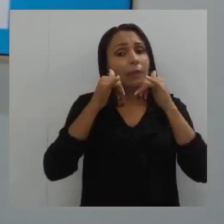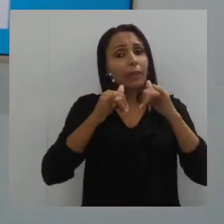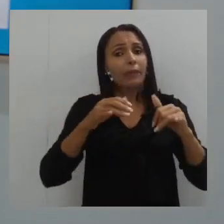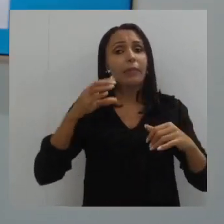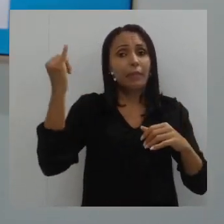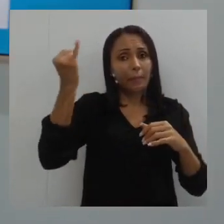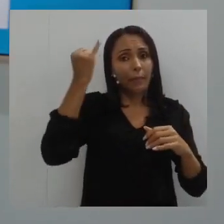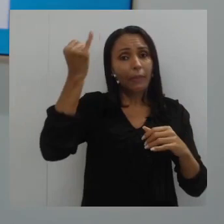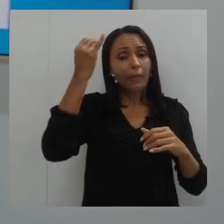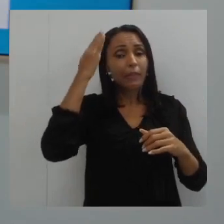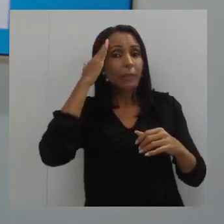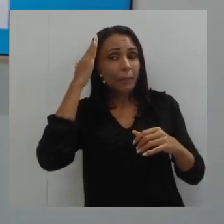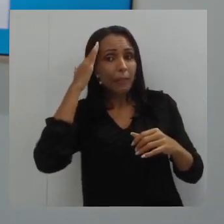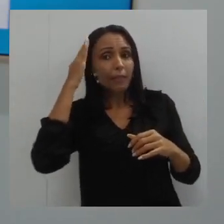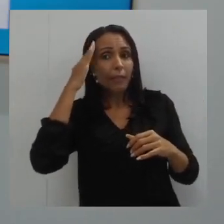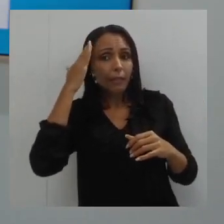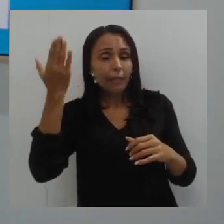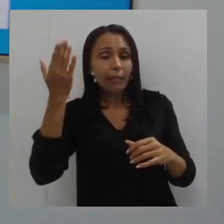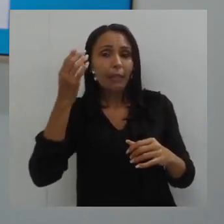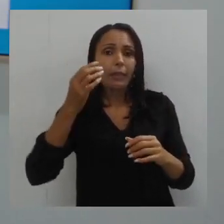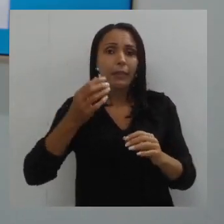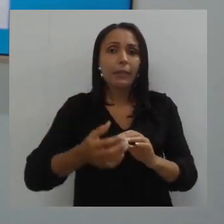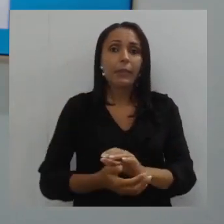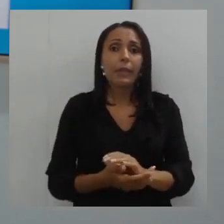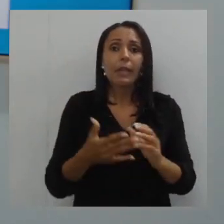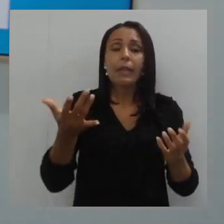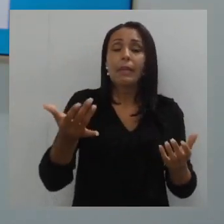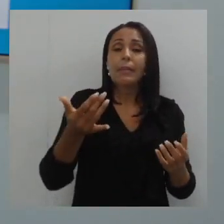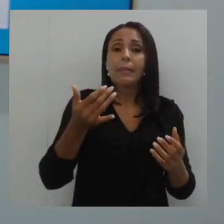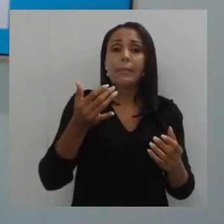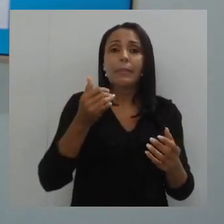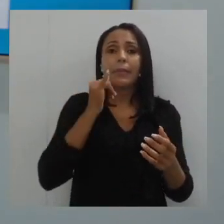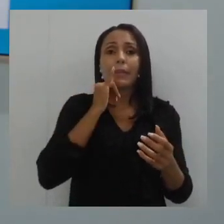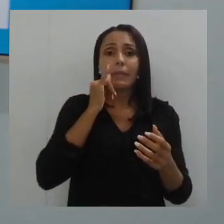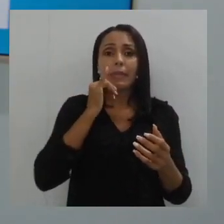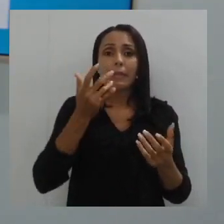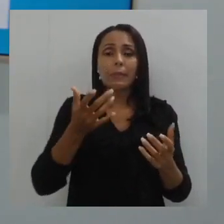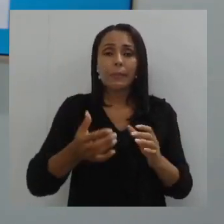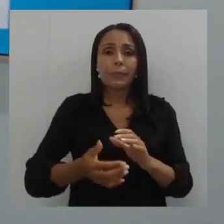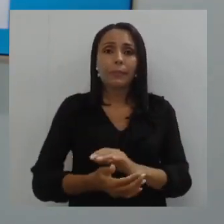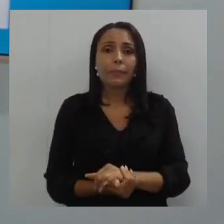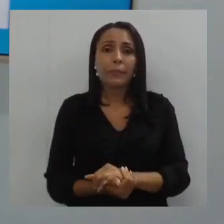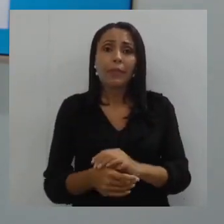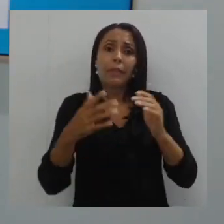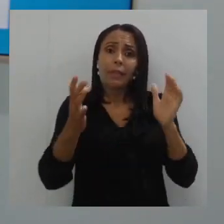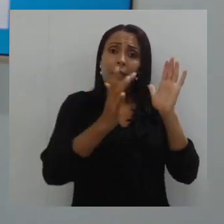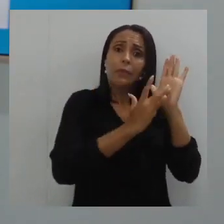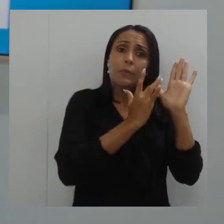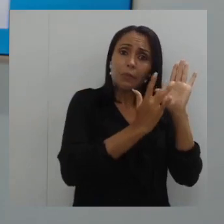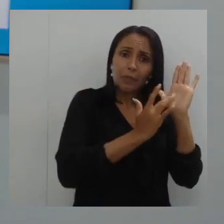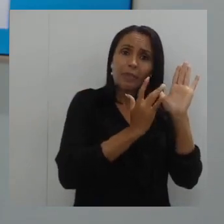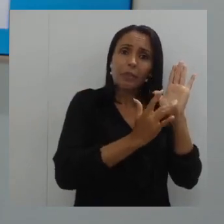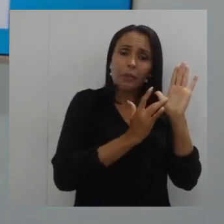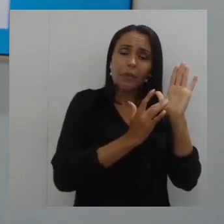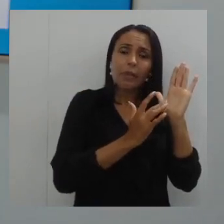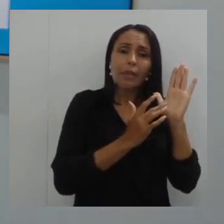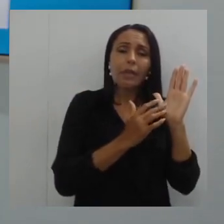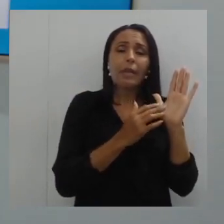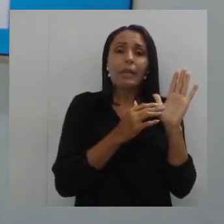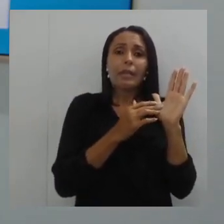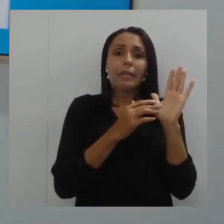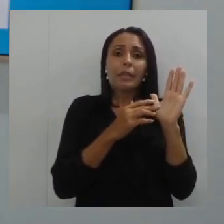entender a partir disso é que, por exemplo, aqueles Oasis que tem em celular,